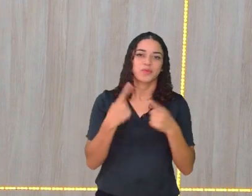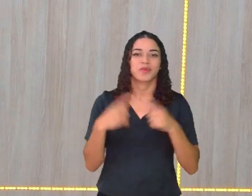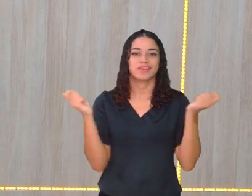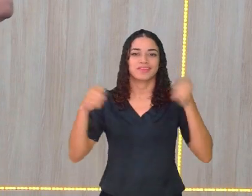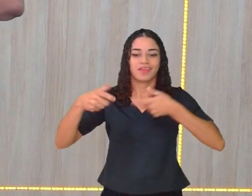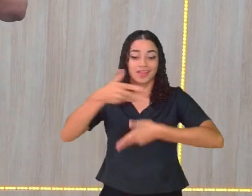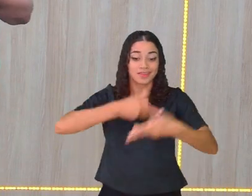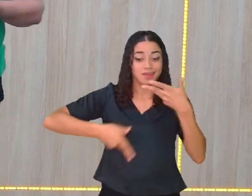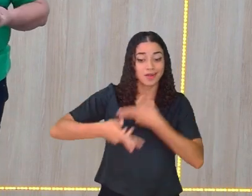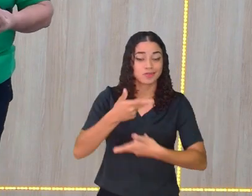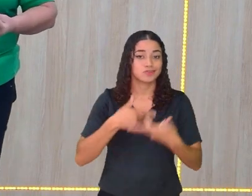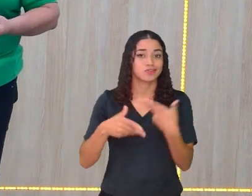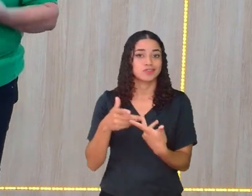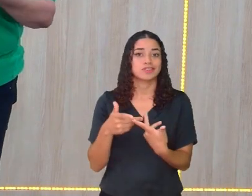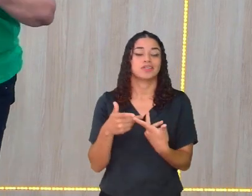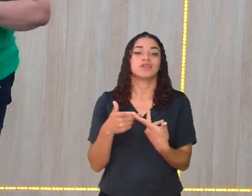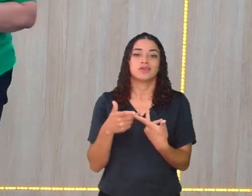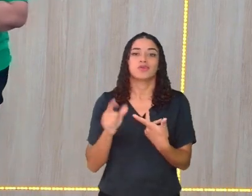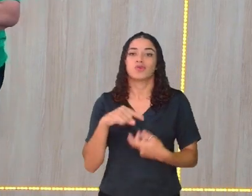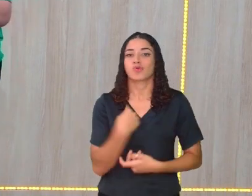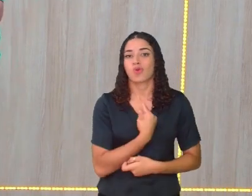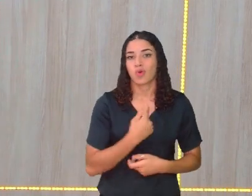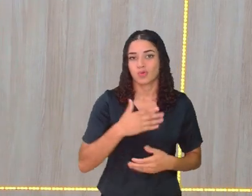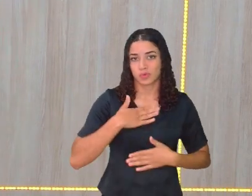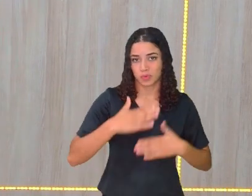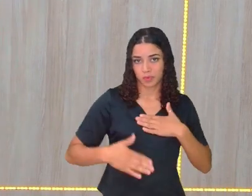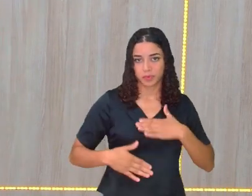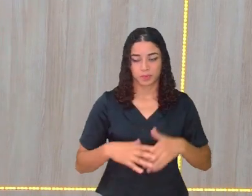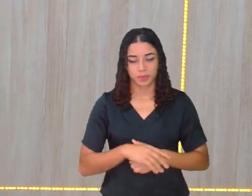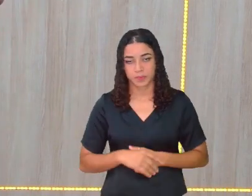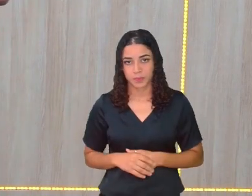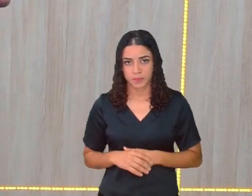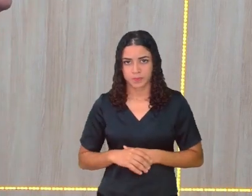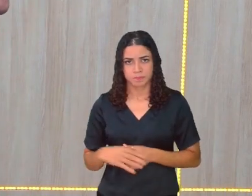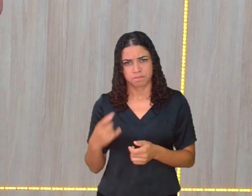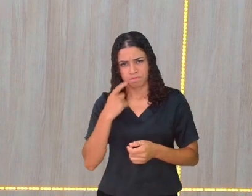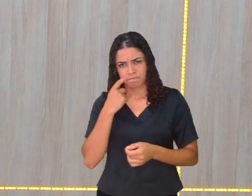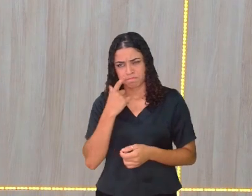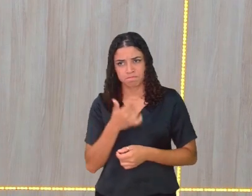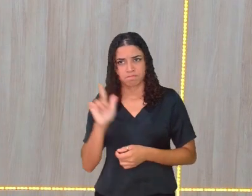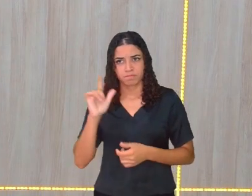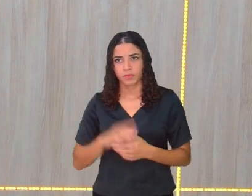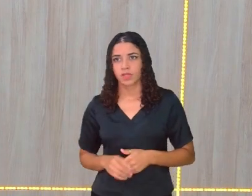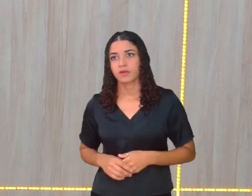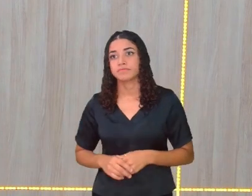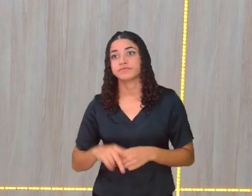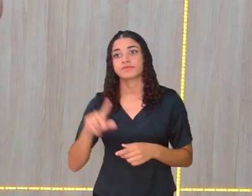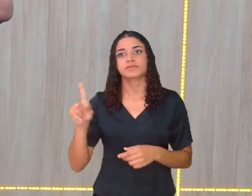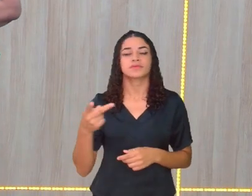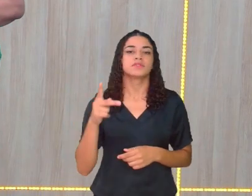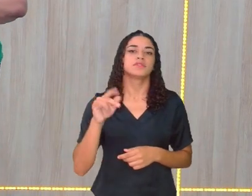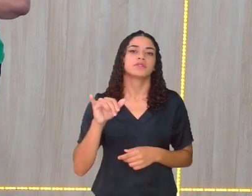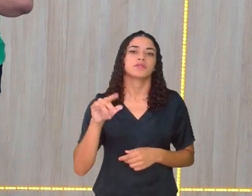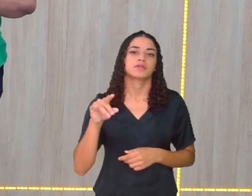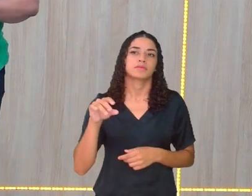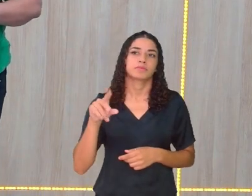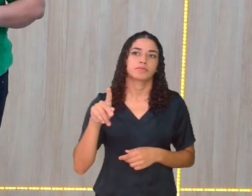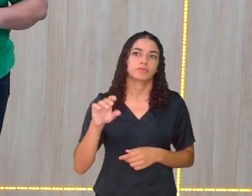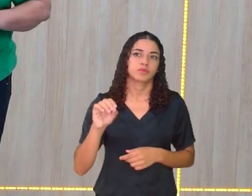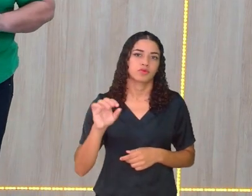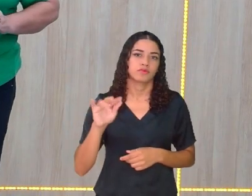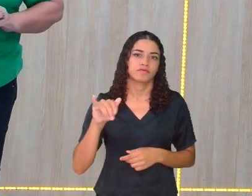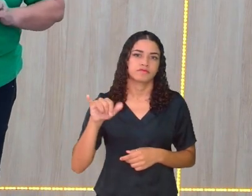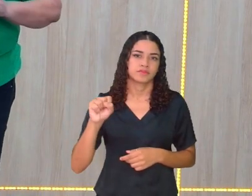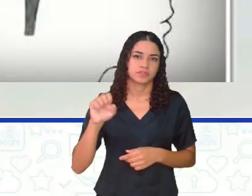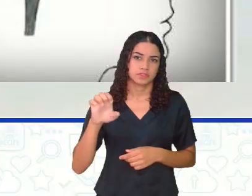interagir aí tanto com o hormonal como o nosso sistema nervoso. Veja o próximo. Vem agora a